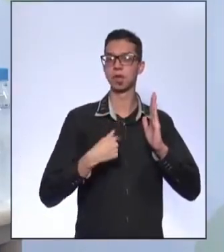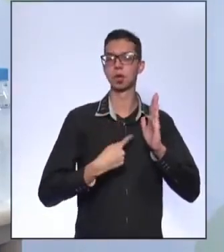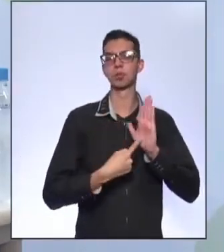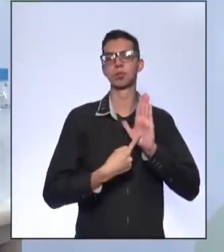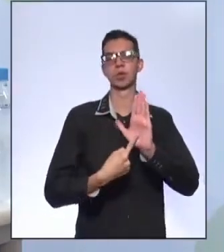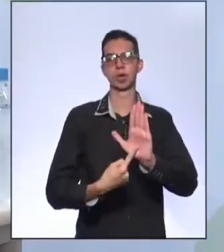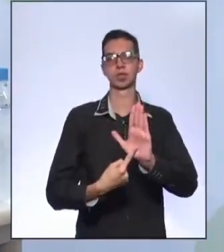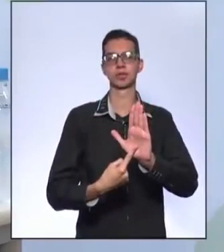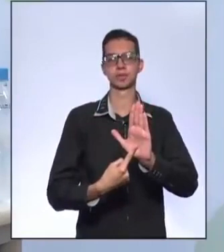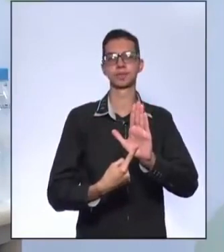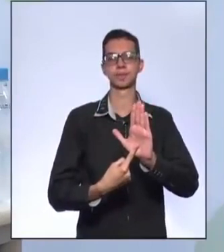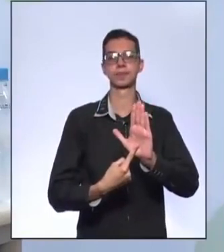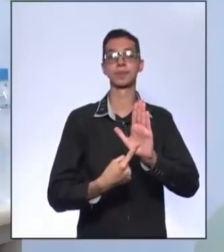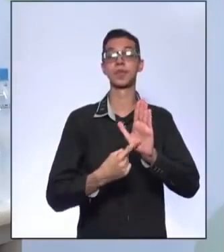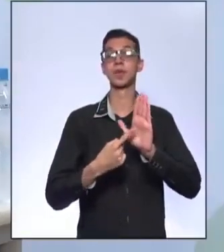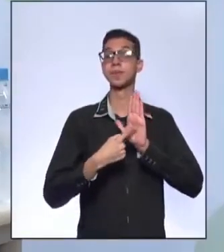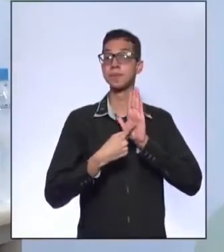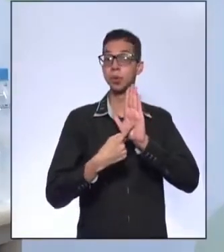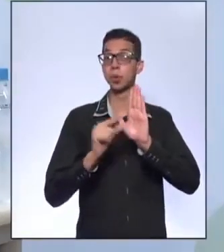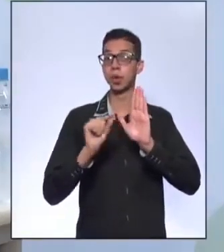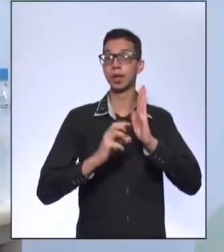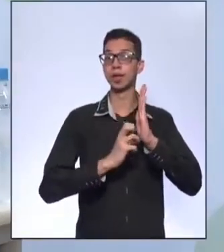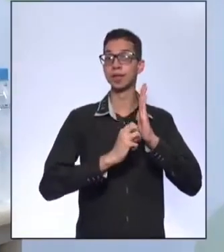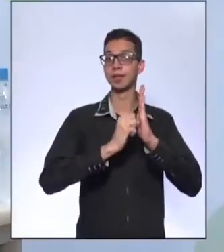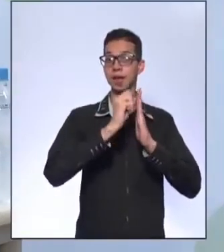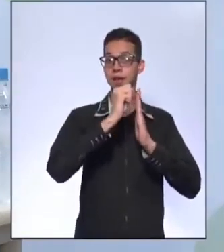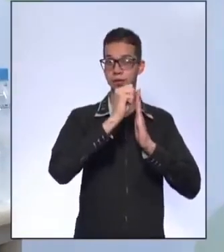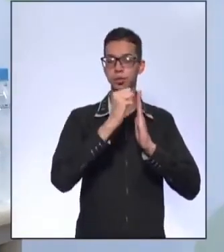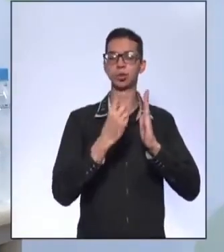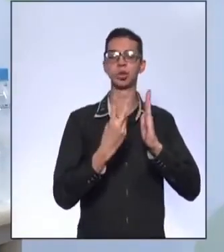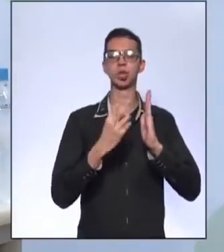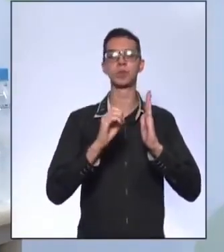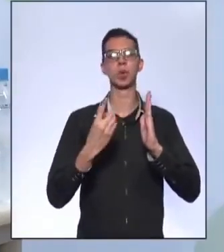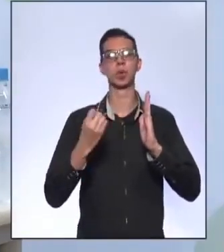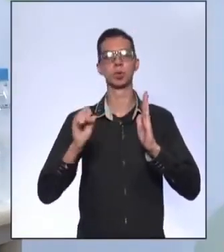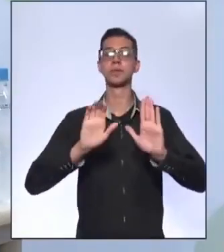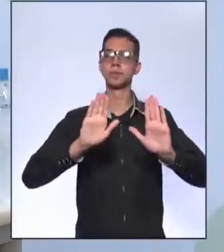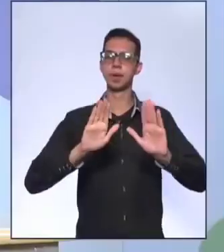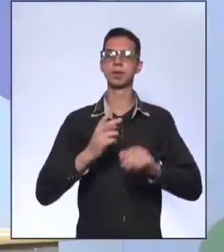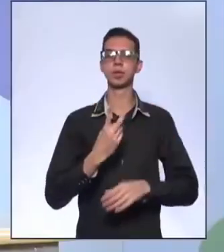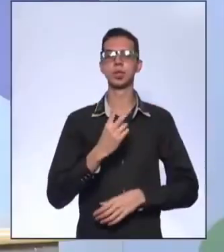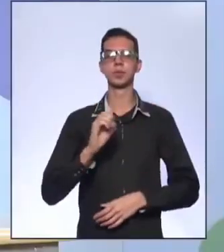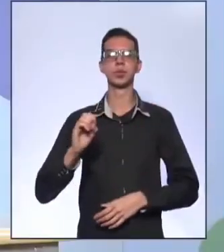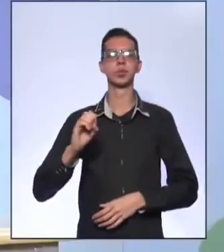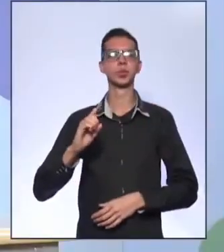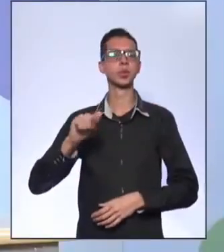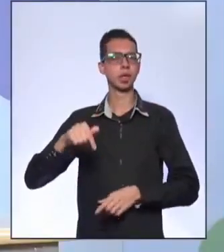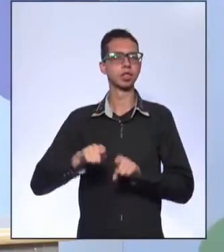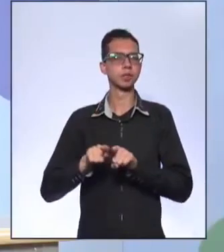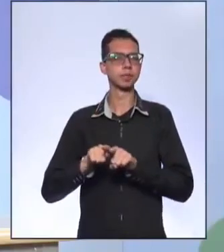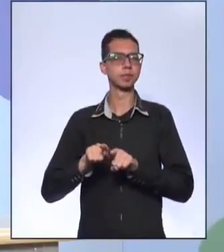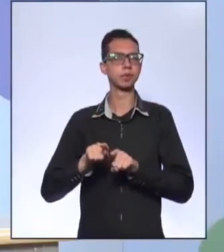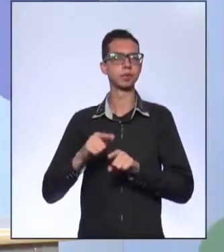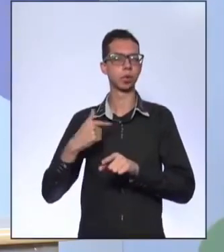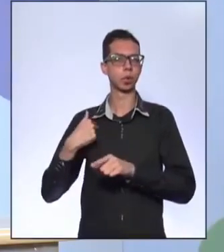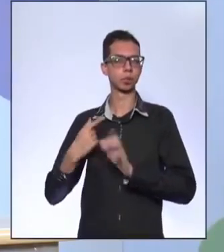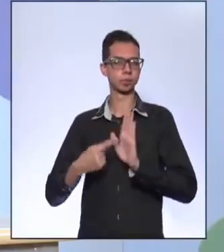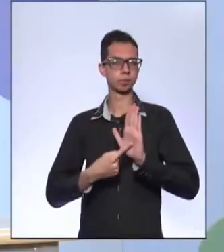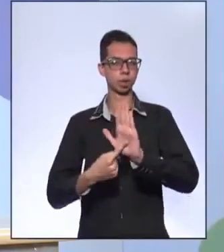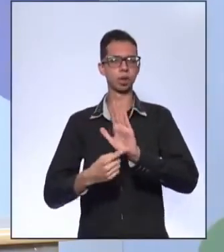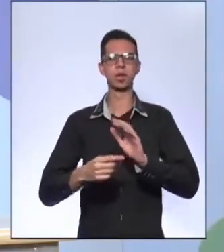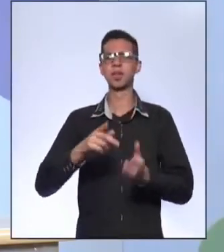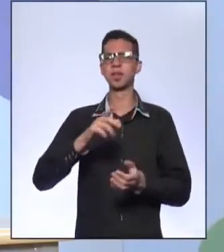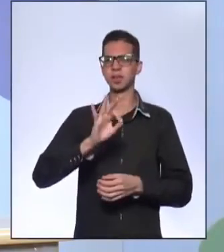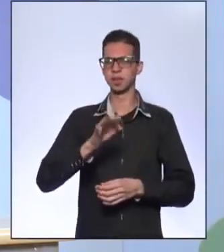2018 Mas vamos fazer uma relação com 2007 que é importante dessa relação exatamente Afinal são 10 anos 11 anos